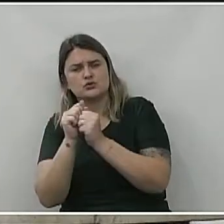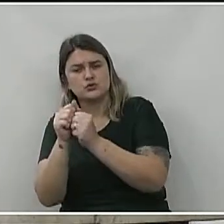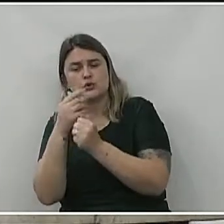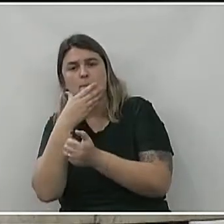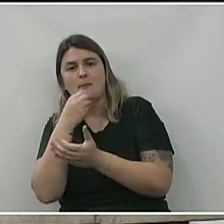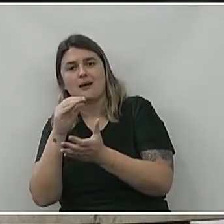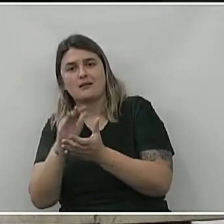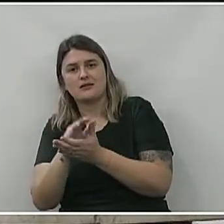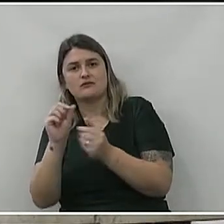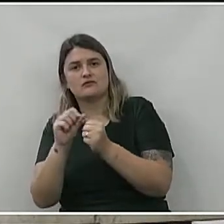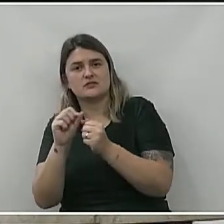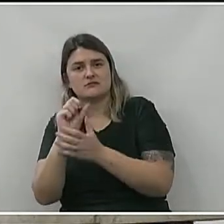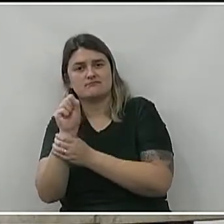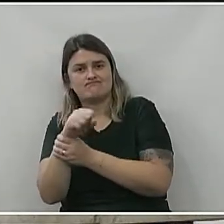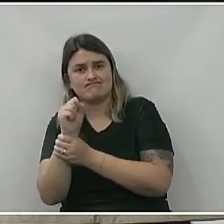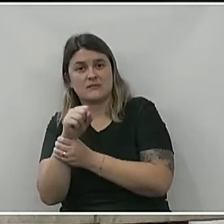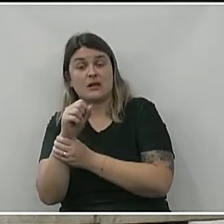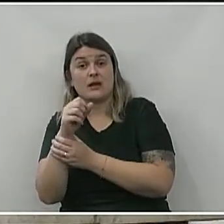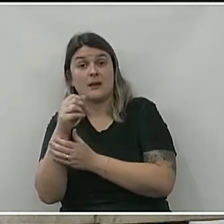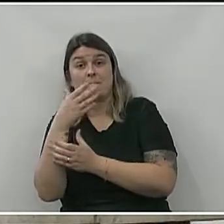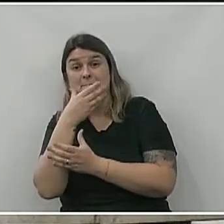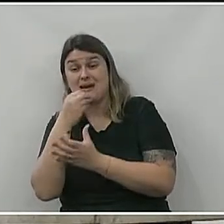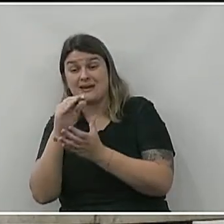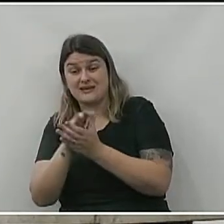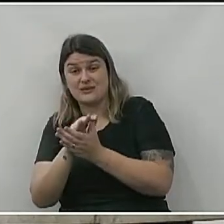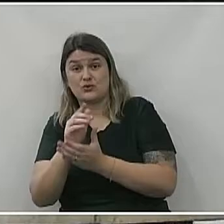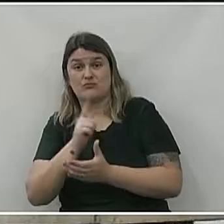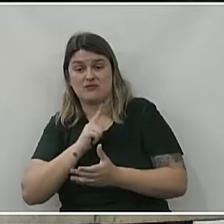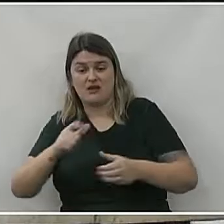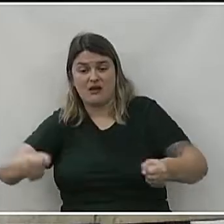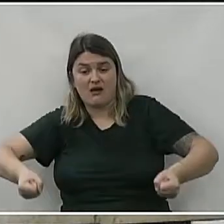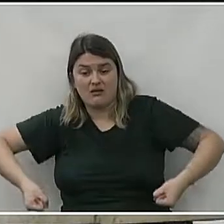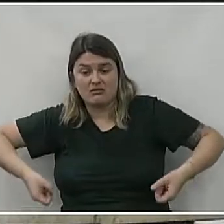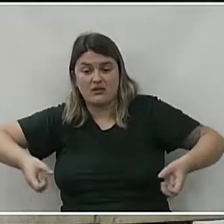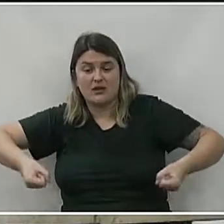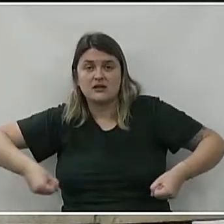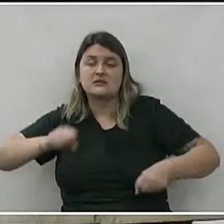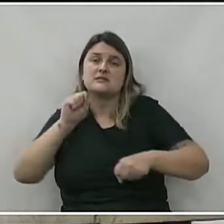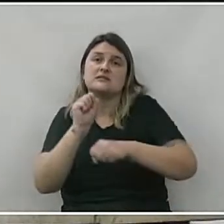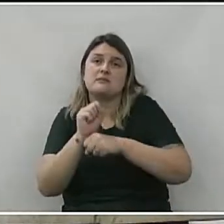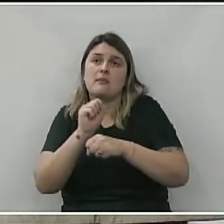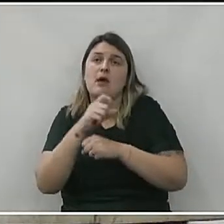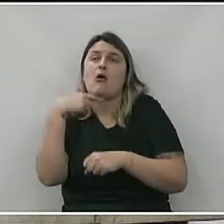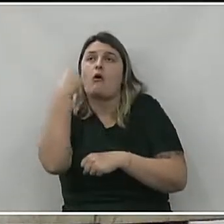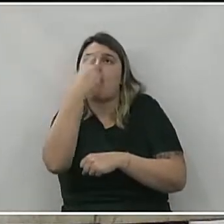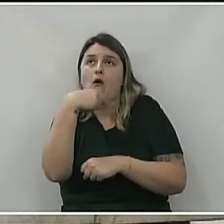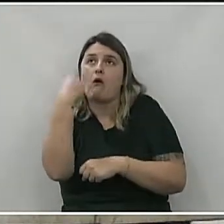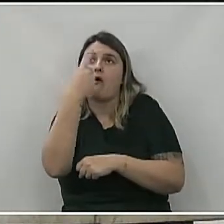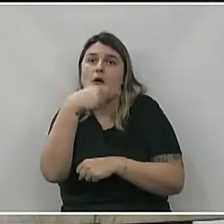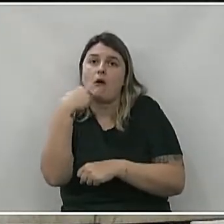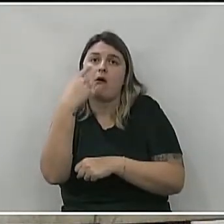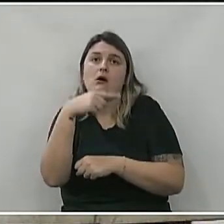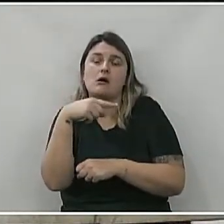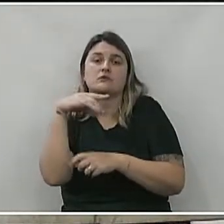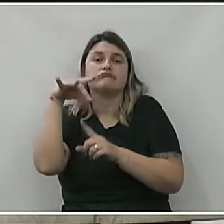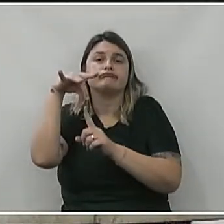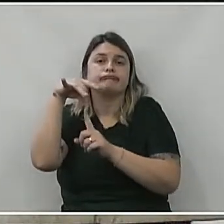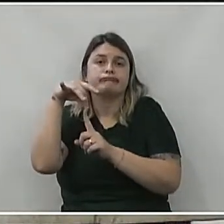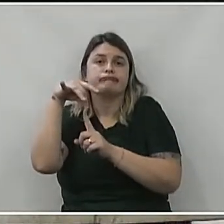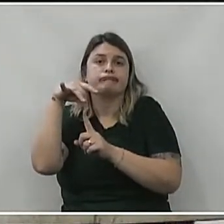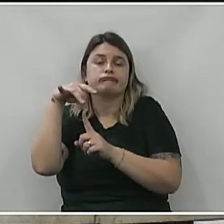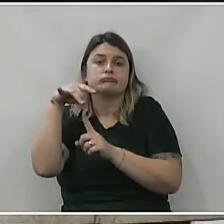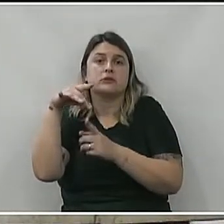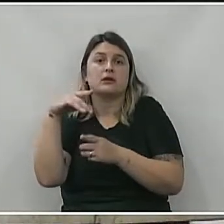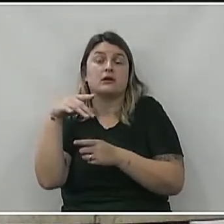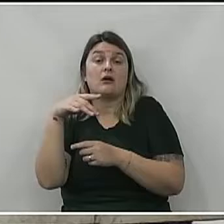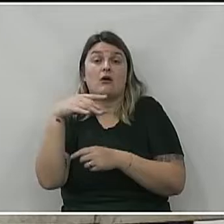de fisioterapia. Seu esposo é cadeirante e diversas vezes tem que aguardar por horas no ponto de ônibus, tendo em vista que a maioria dos